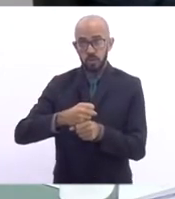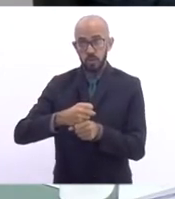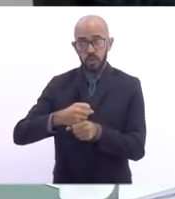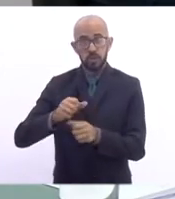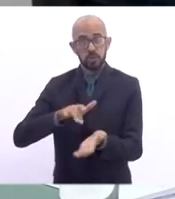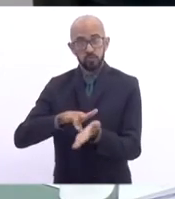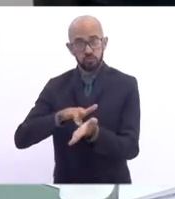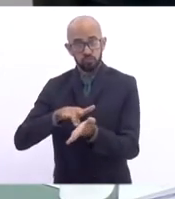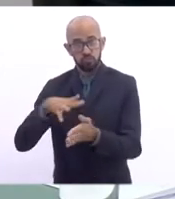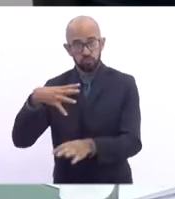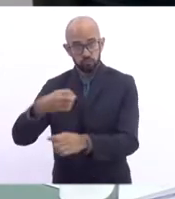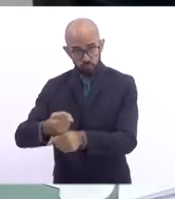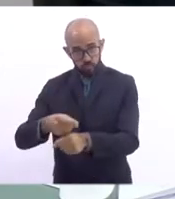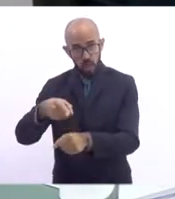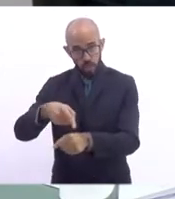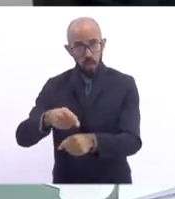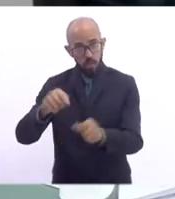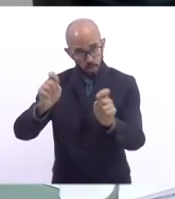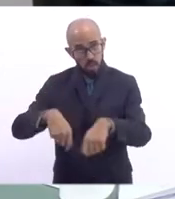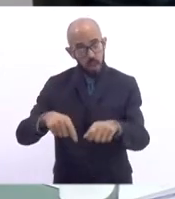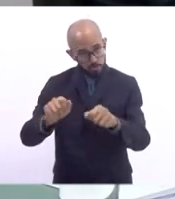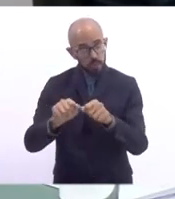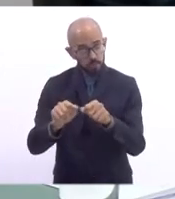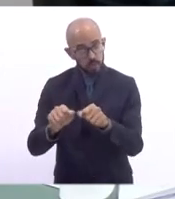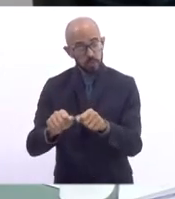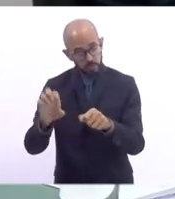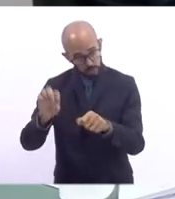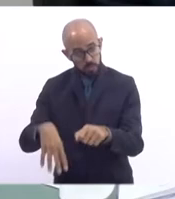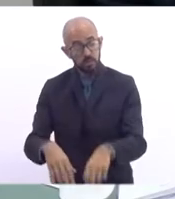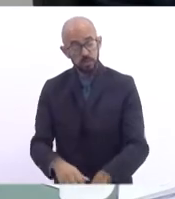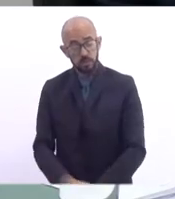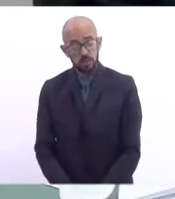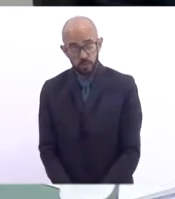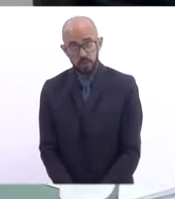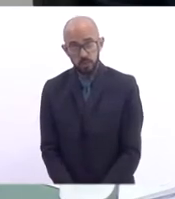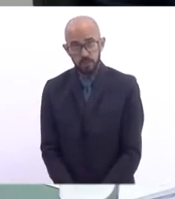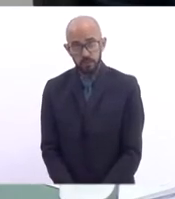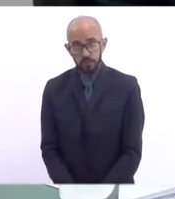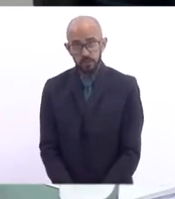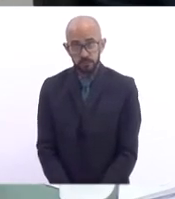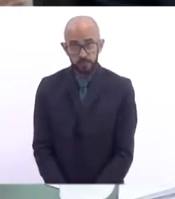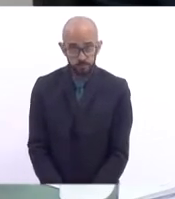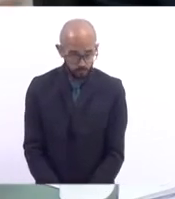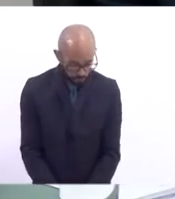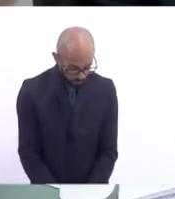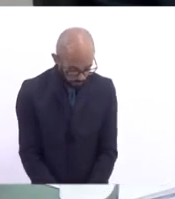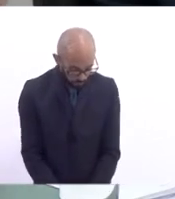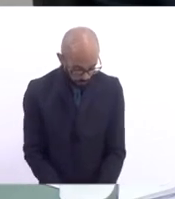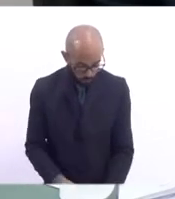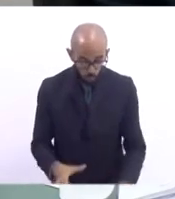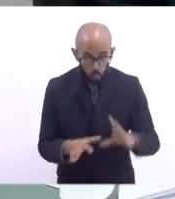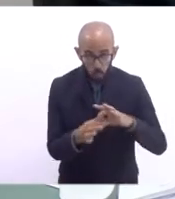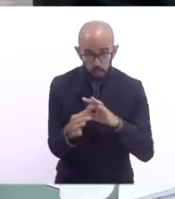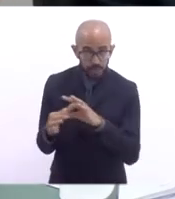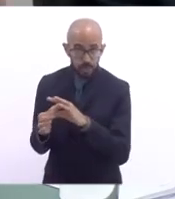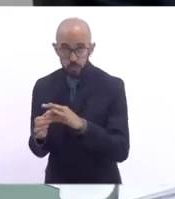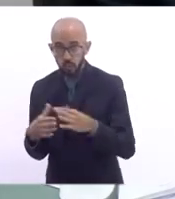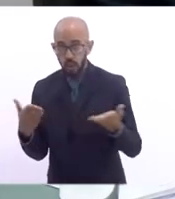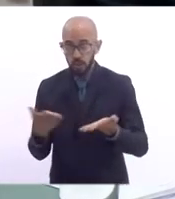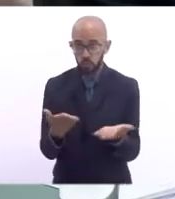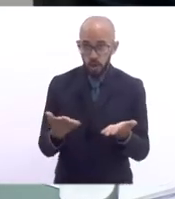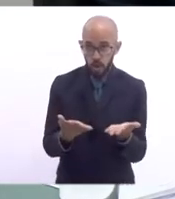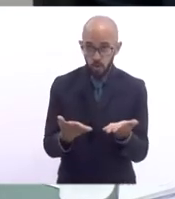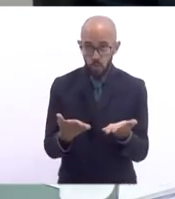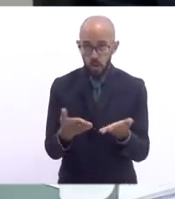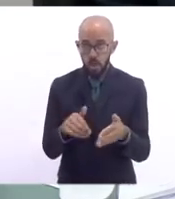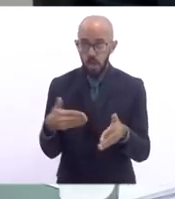receita e despesa na área da óptica E aí nesse nesse cenário até